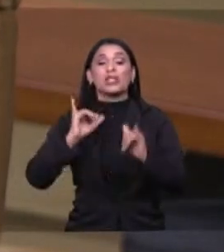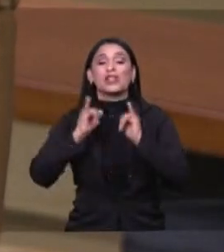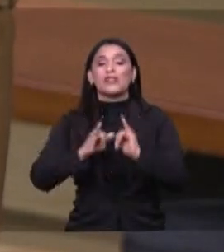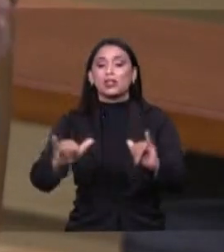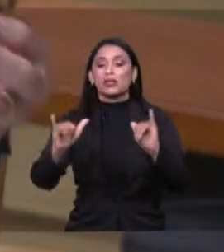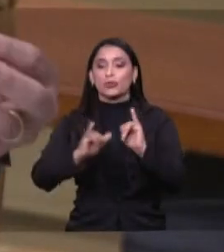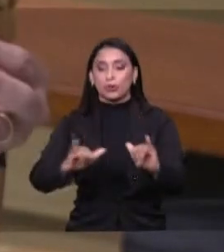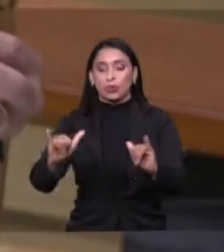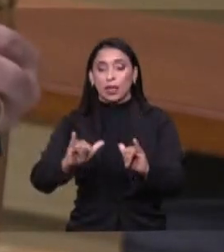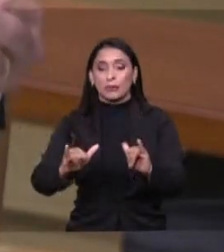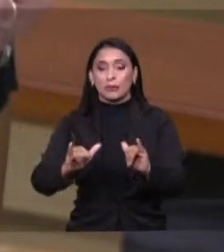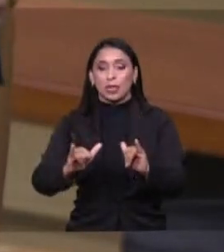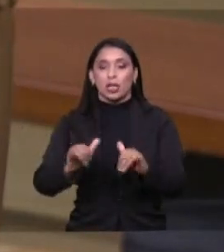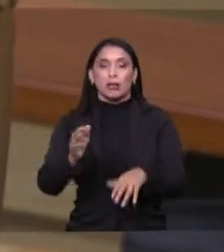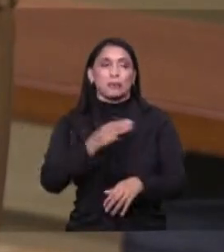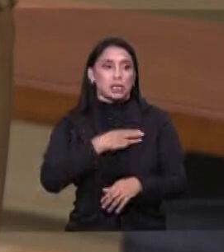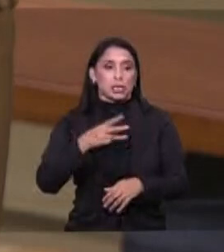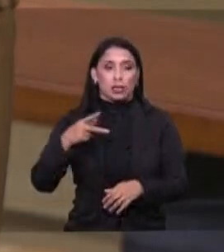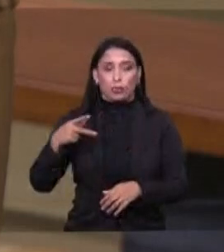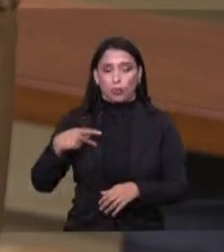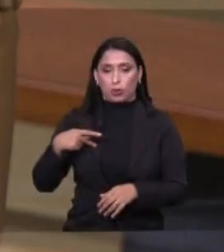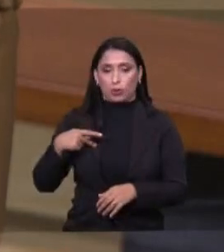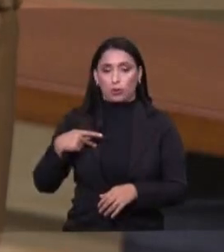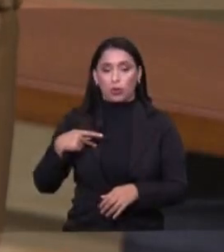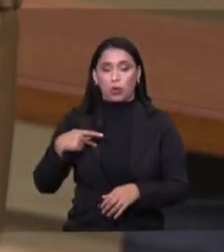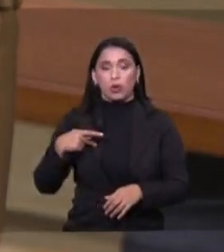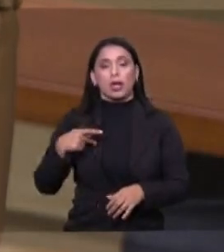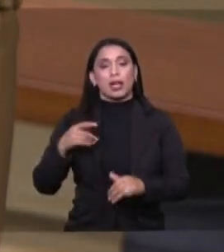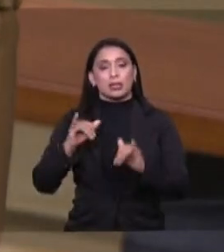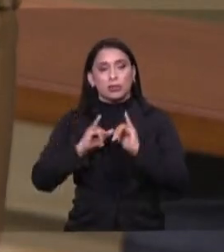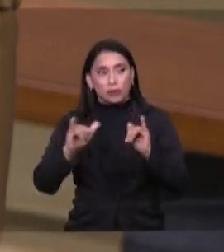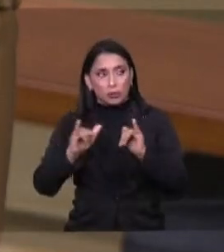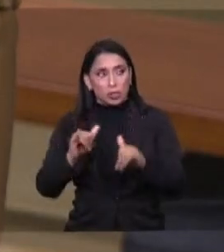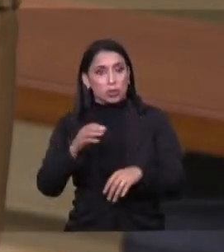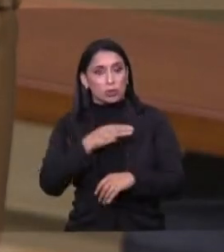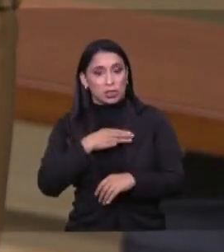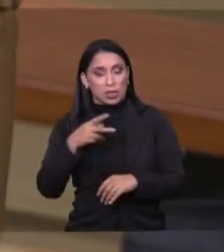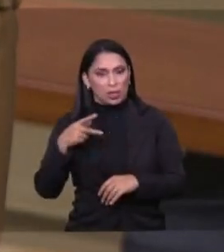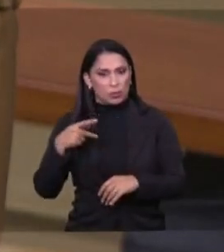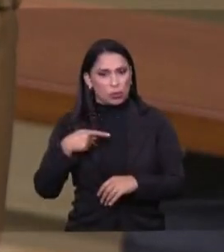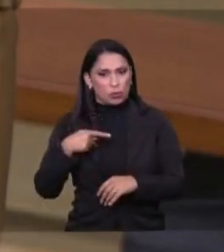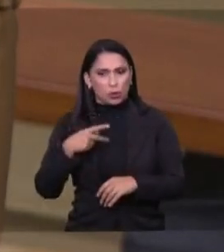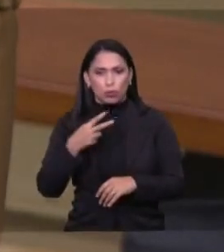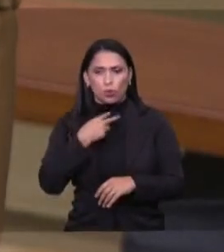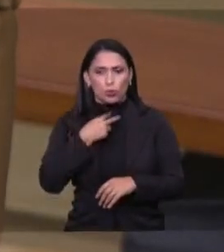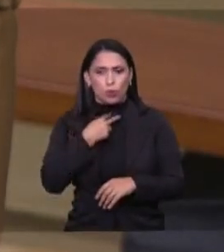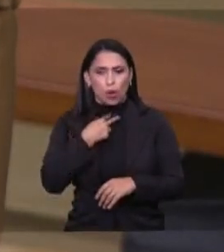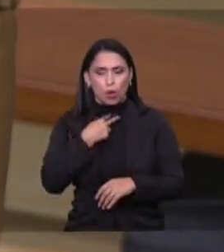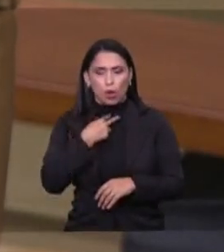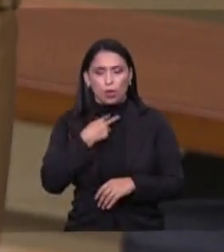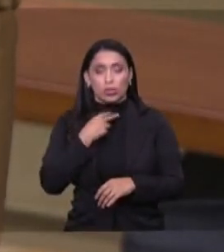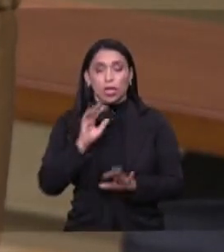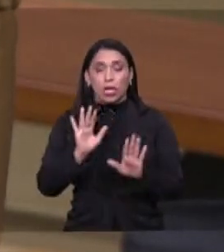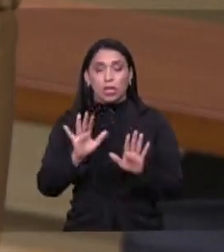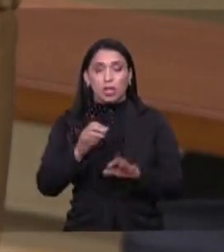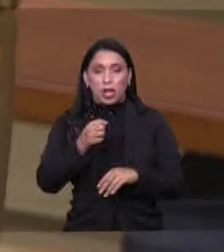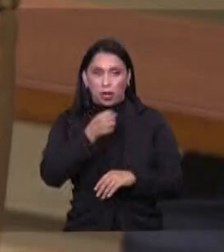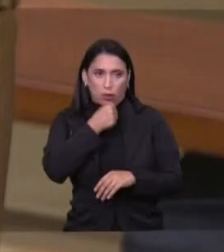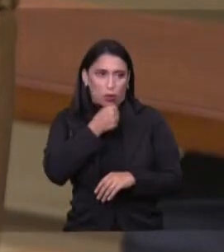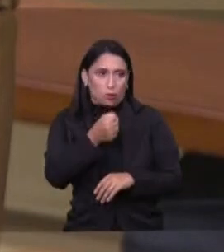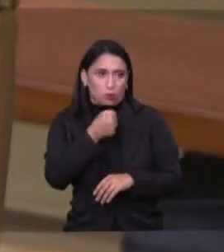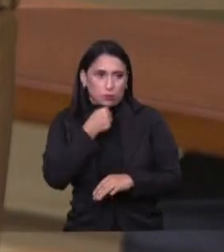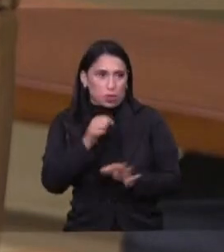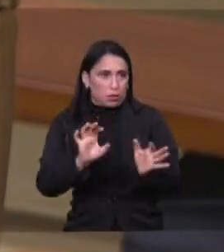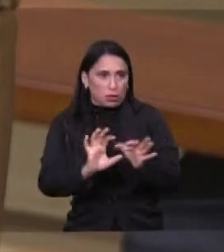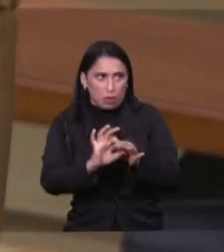divulgar. Se for o Ministério Público, as informações que o Ministério Público tem não vão disciplinar o que a imprensa pode obter